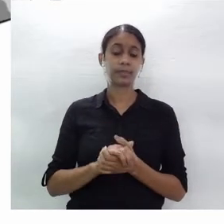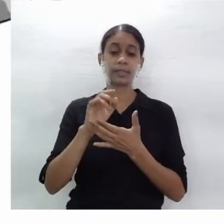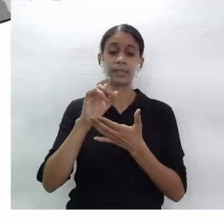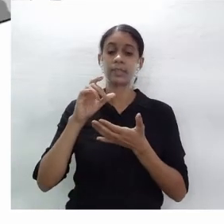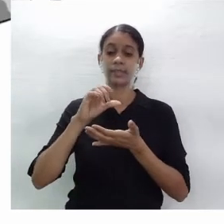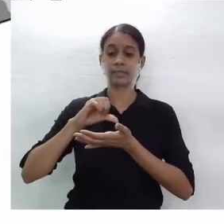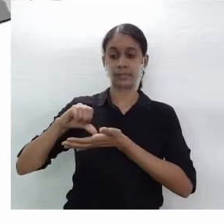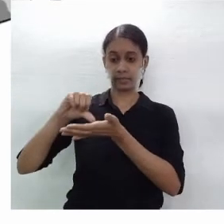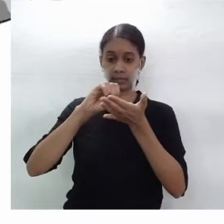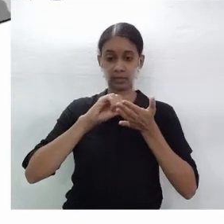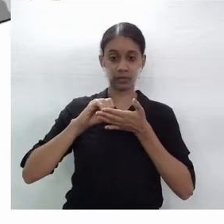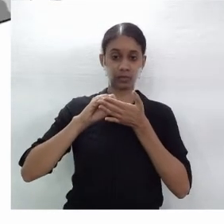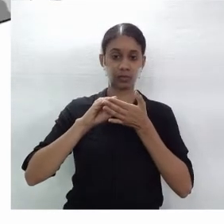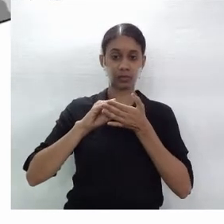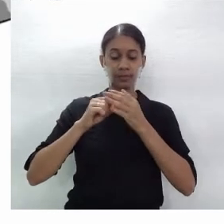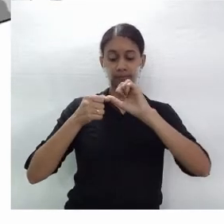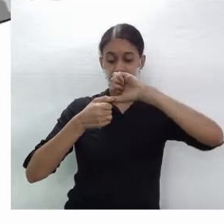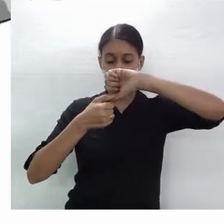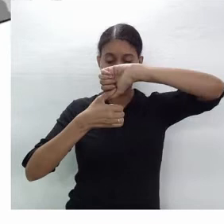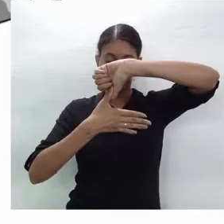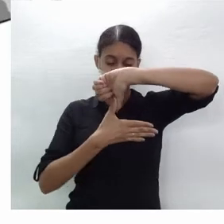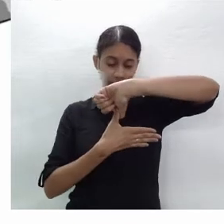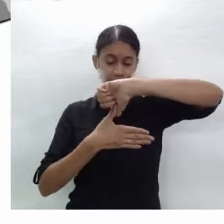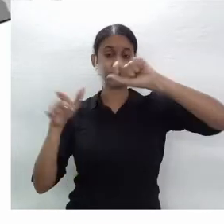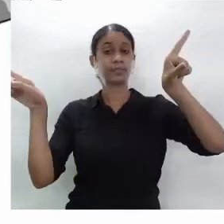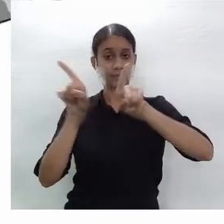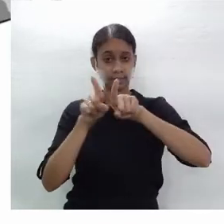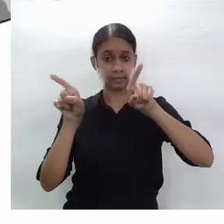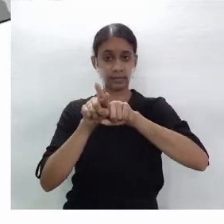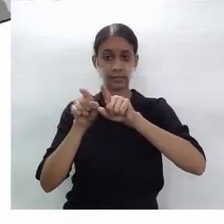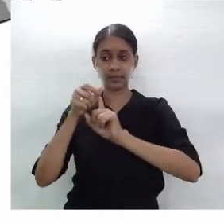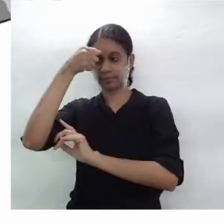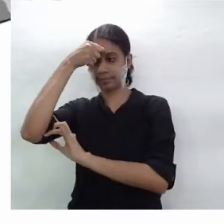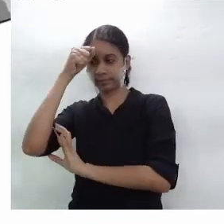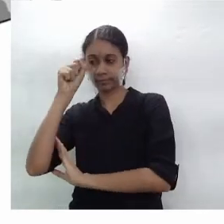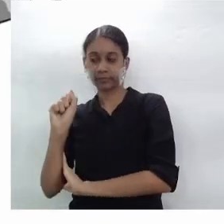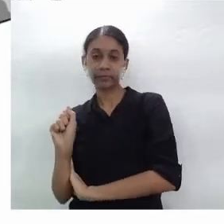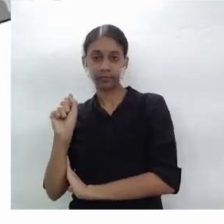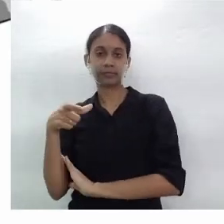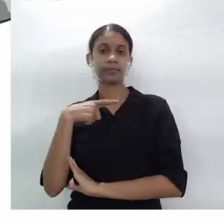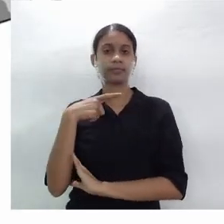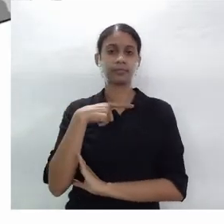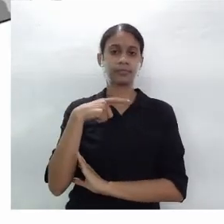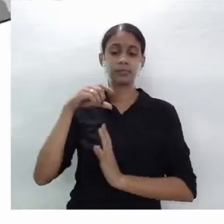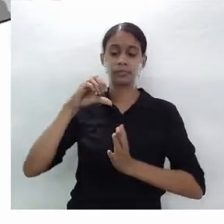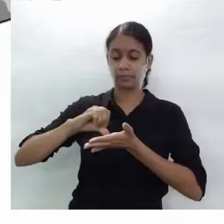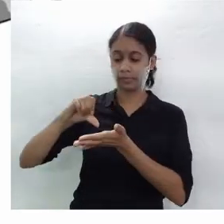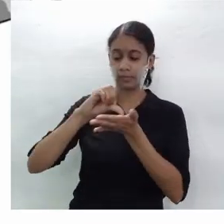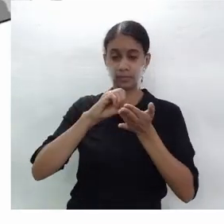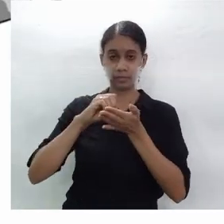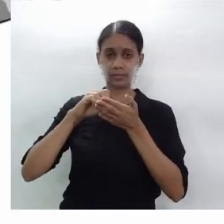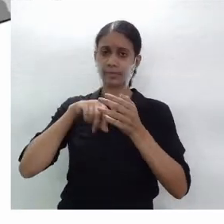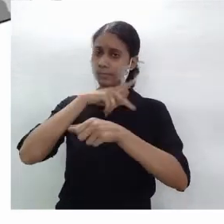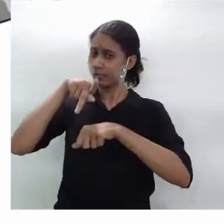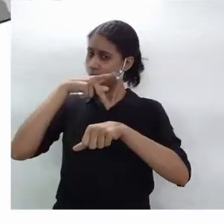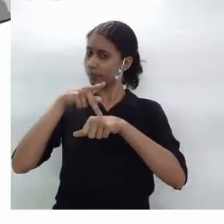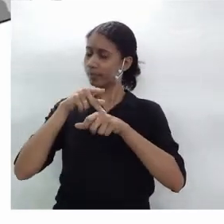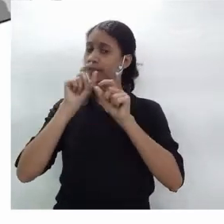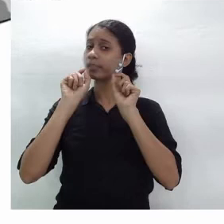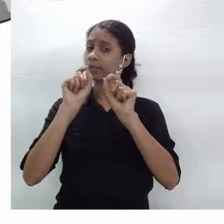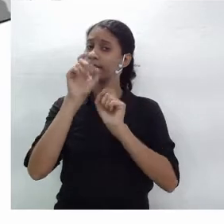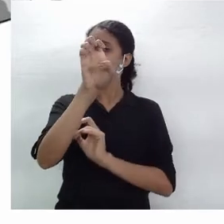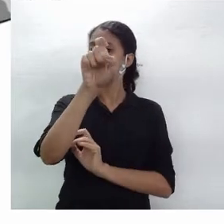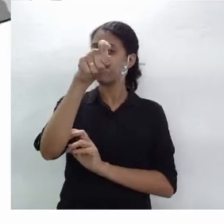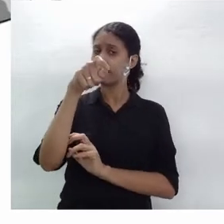coloniais da América Latina e da África. Ou seja, houve uma colonização desses países de